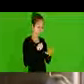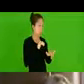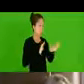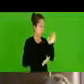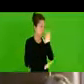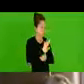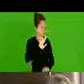continuar